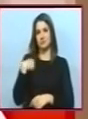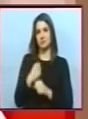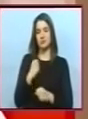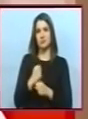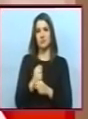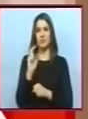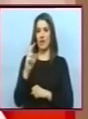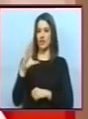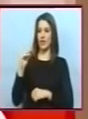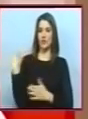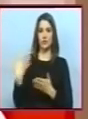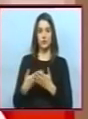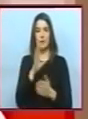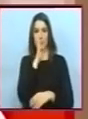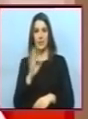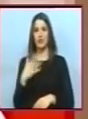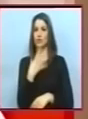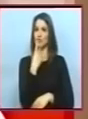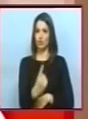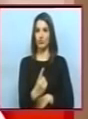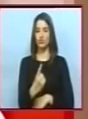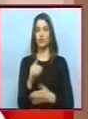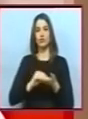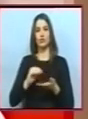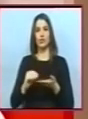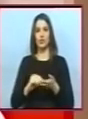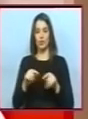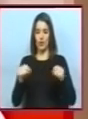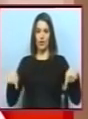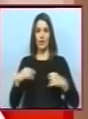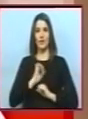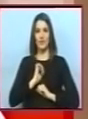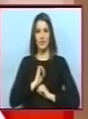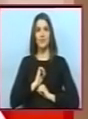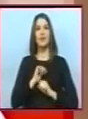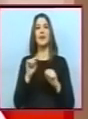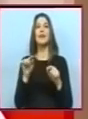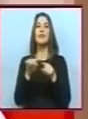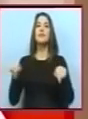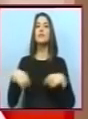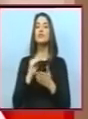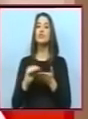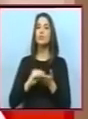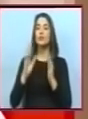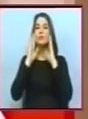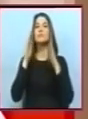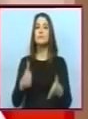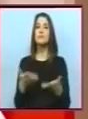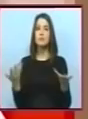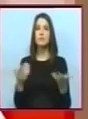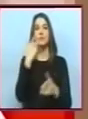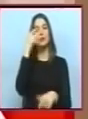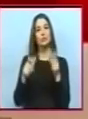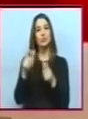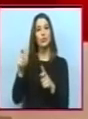Há 10 anos em prática individual, num pequeno escritório, e, portanto, é precisamente um escritório vocacionado para as